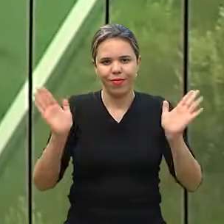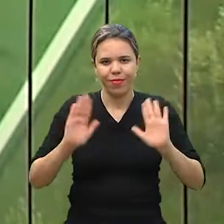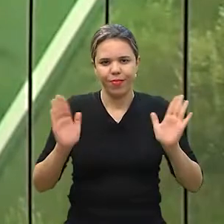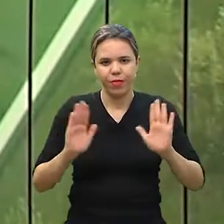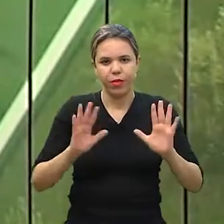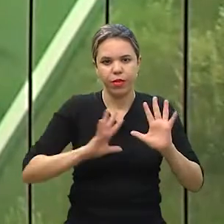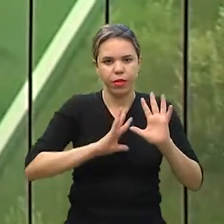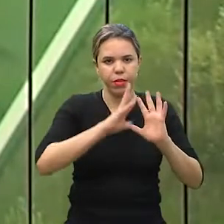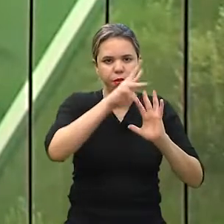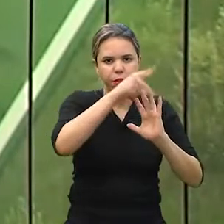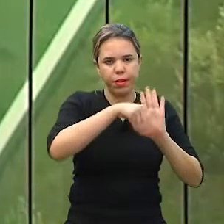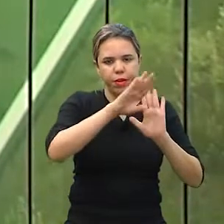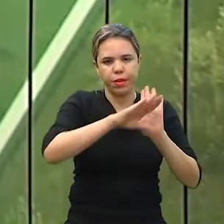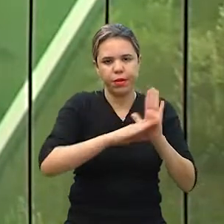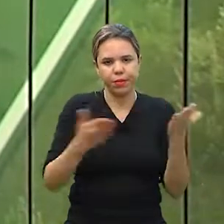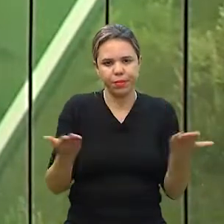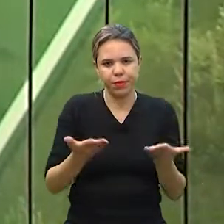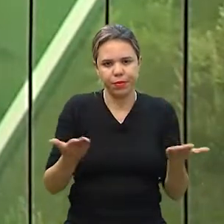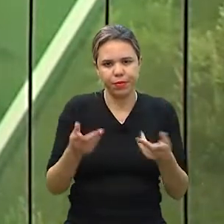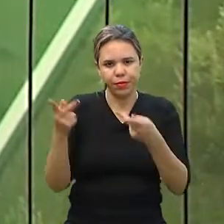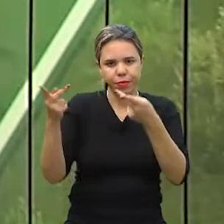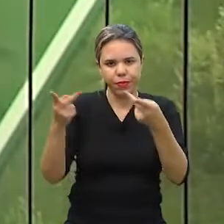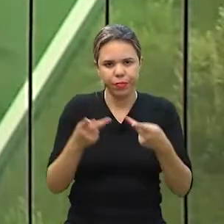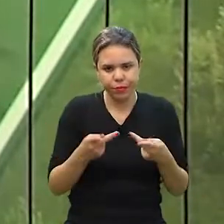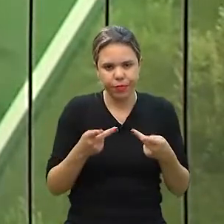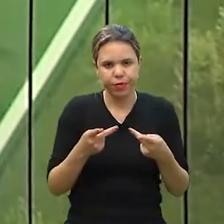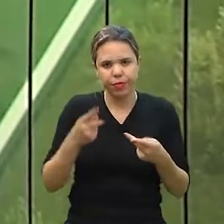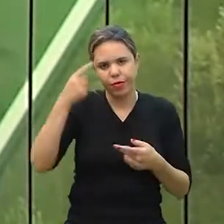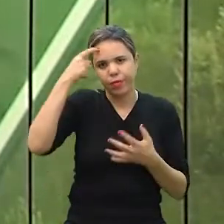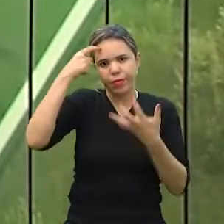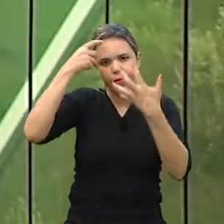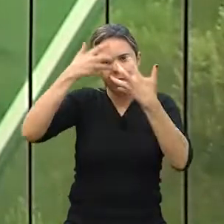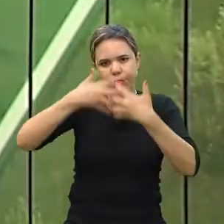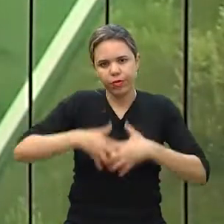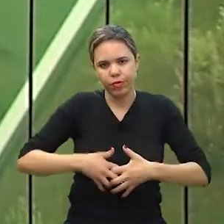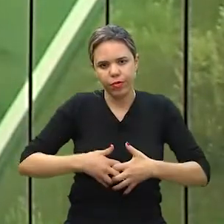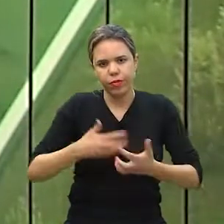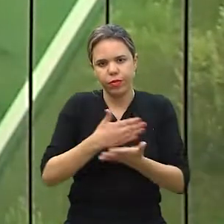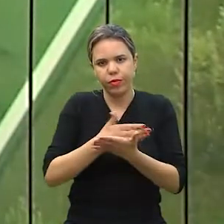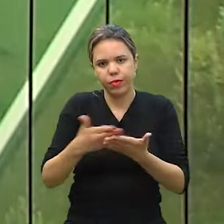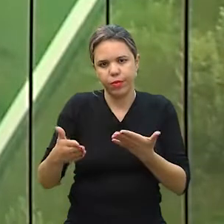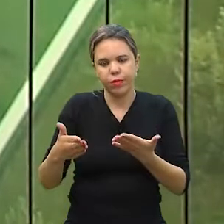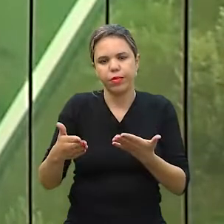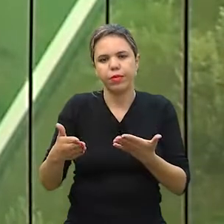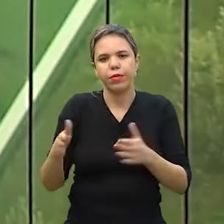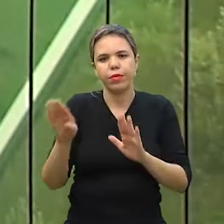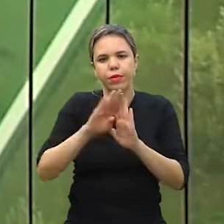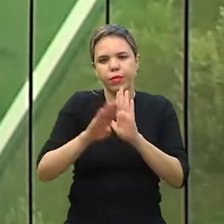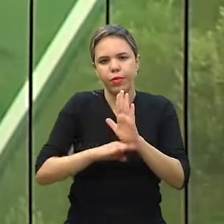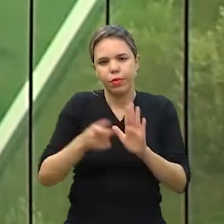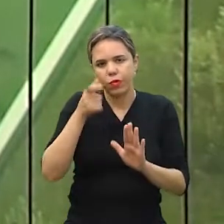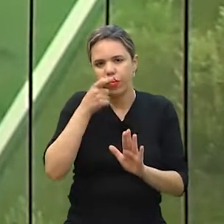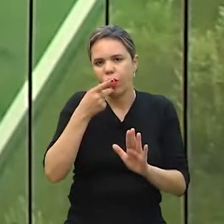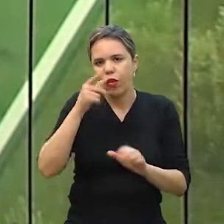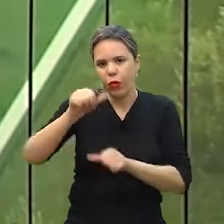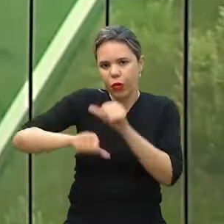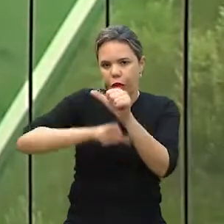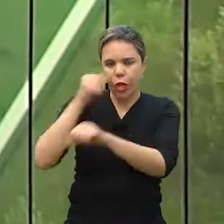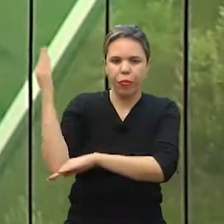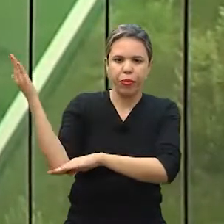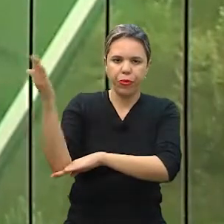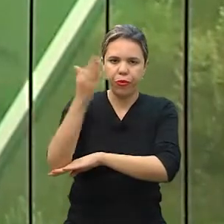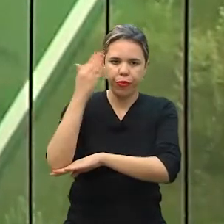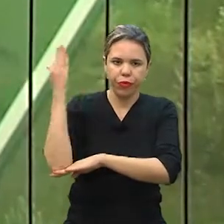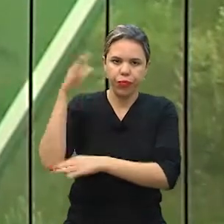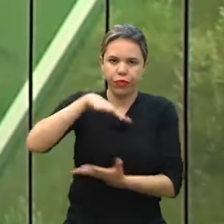Olá, o Giro Ambiental está no ar e já te convida para uma reflexão para a gente começar a nossa edição. A gente fala muito das mudanças